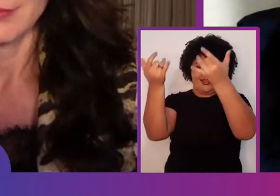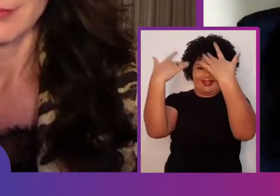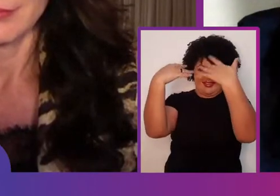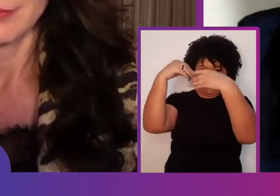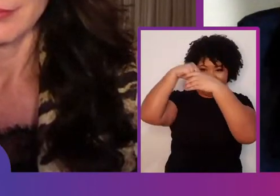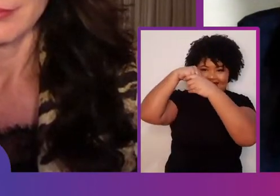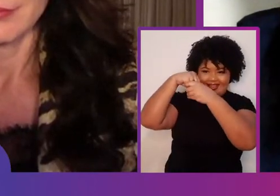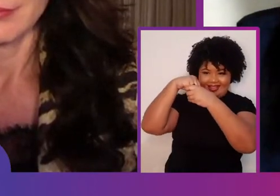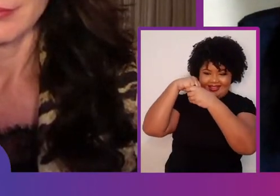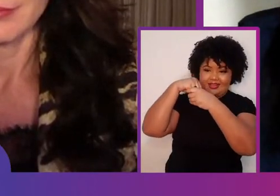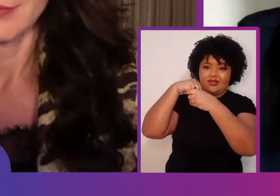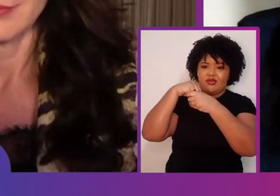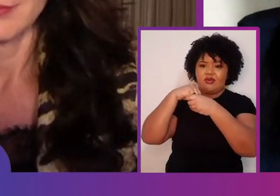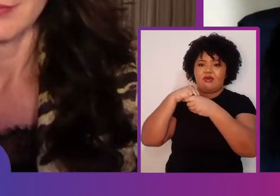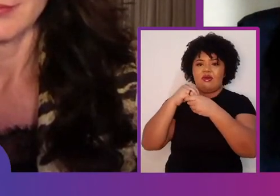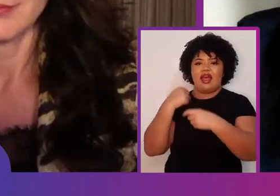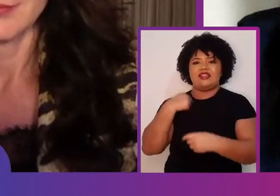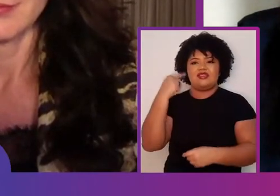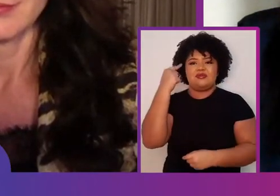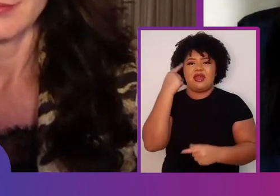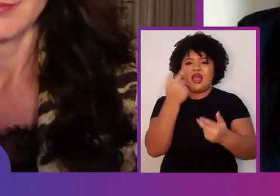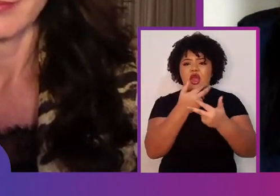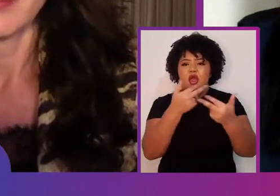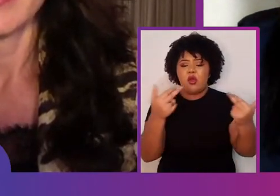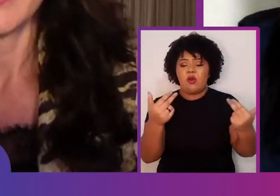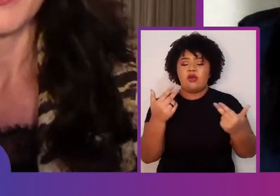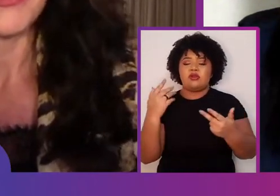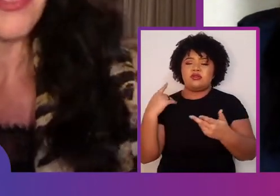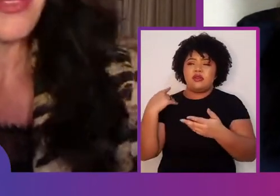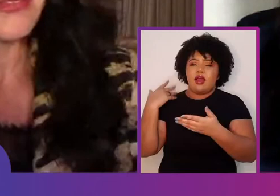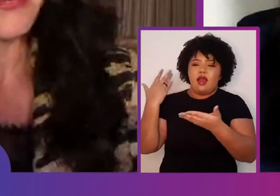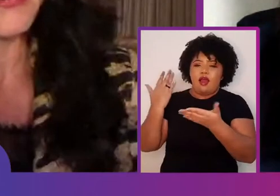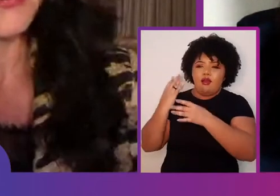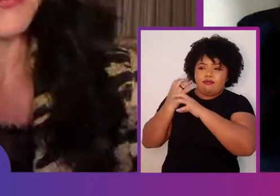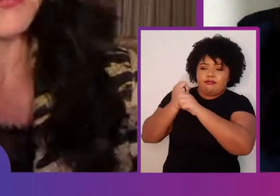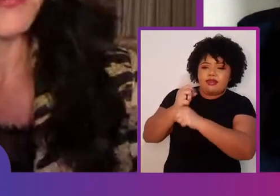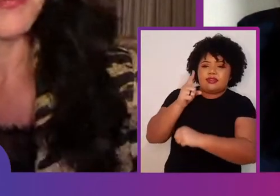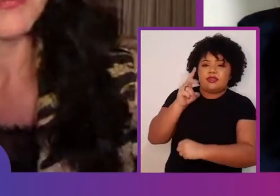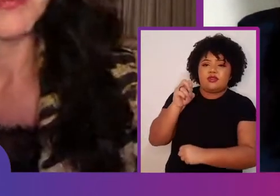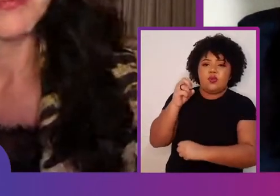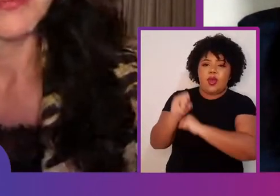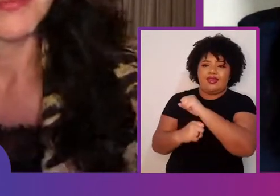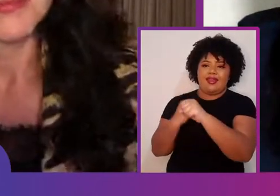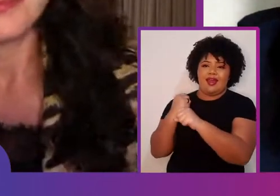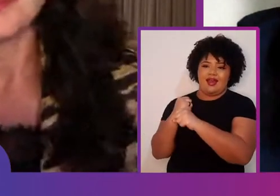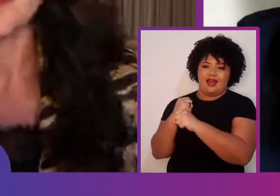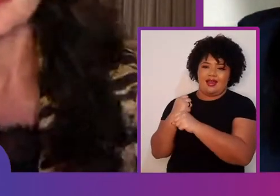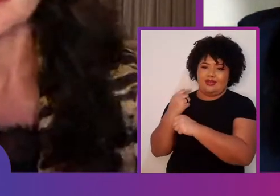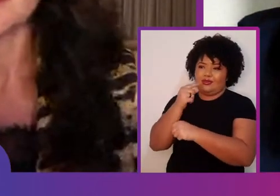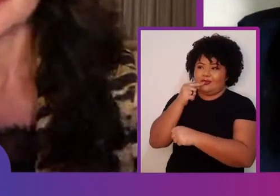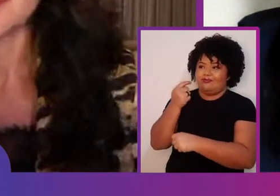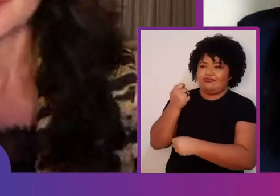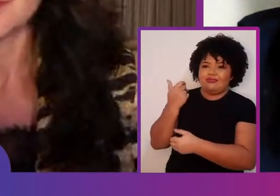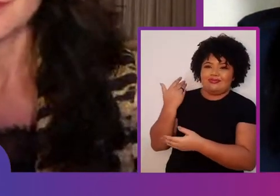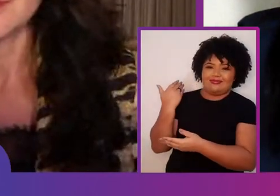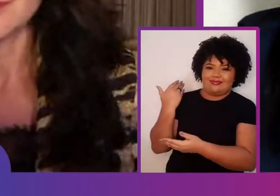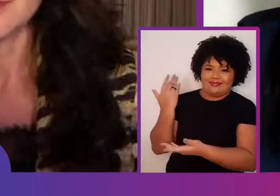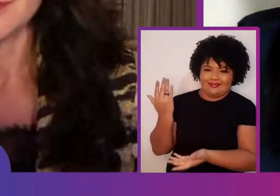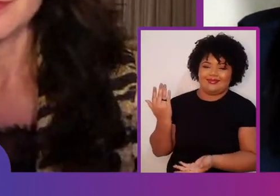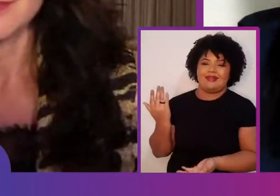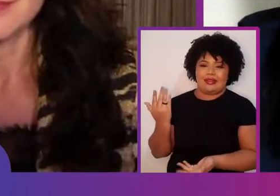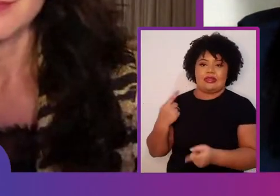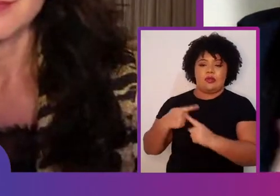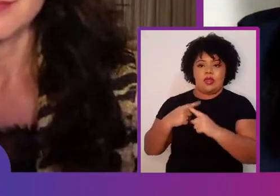química são coisas que a gente descobriu nos últimos 150 anos. Então, tem muita história de observação, de comportamento,